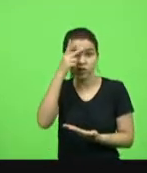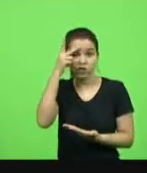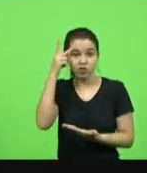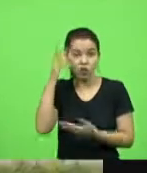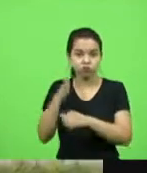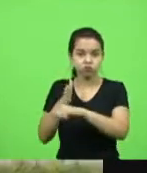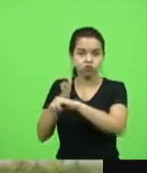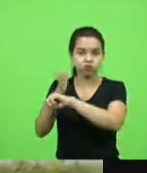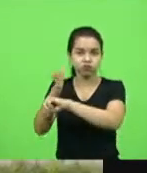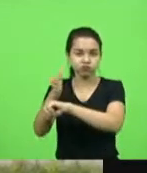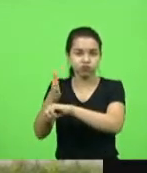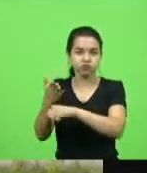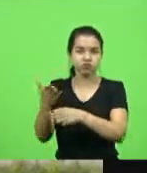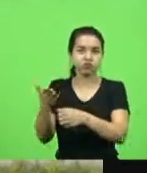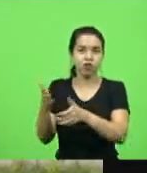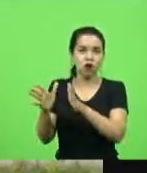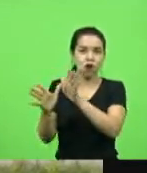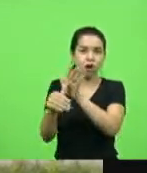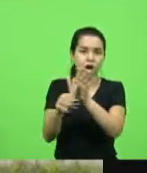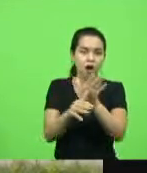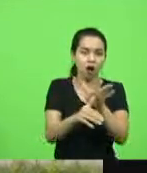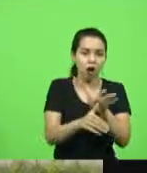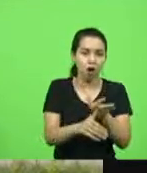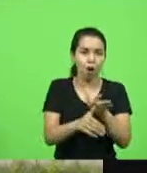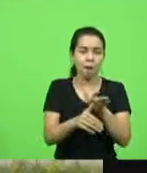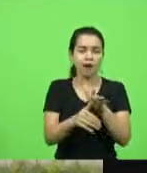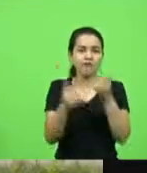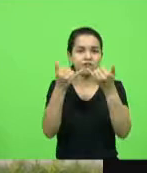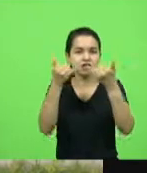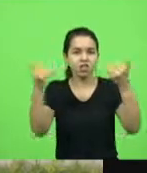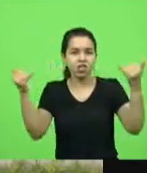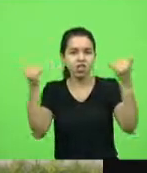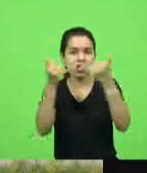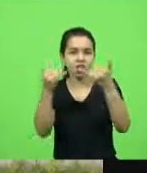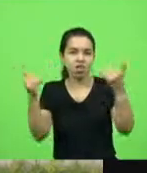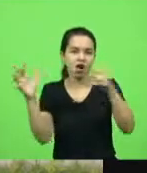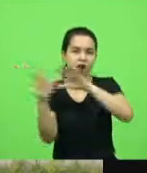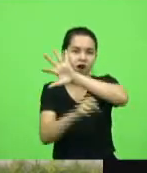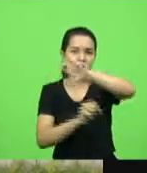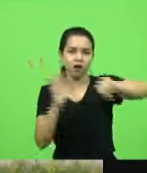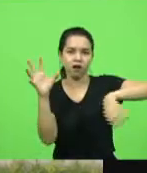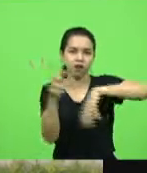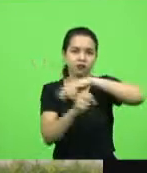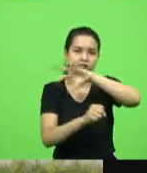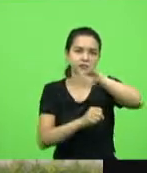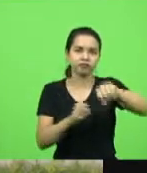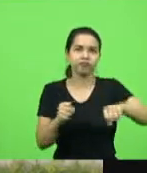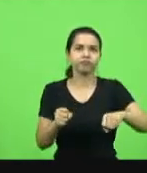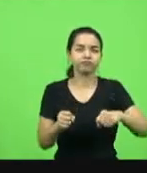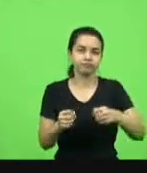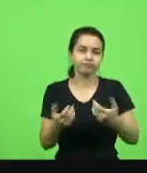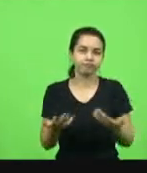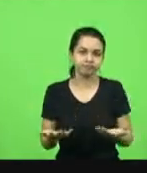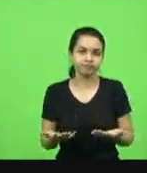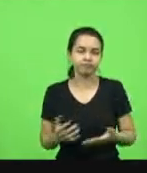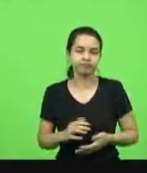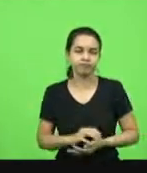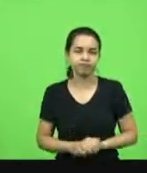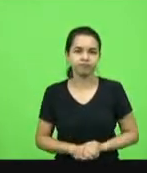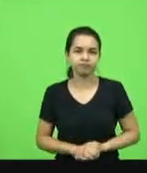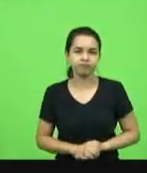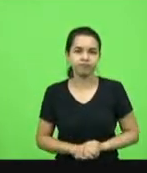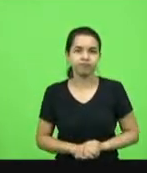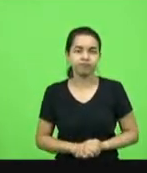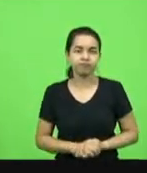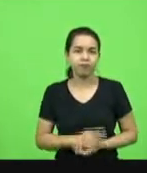serviço arrancar um fios arrancaram vários tipos de instalação e isso foi para praticamente